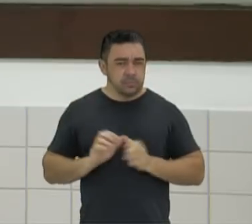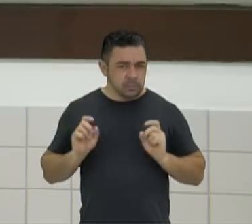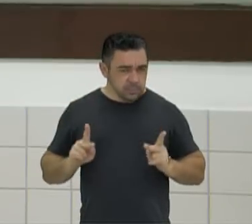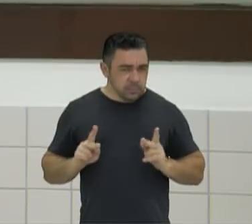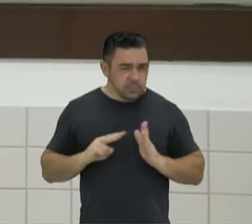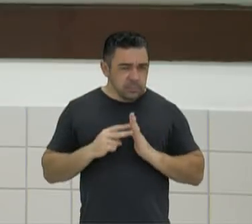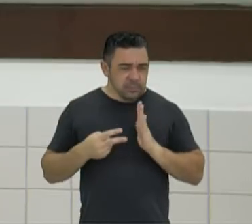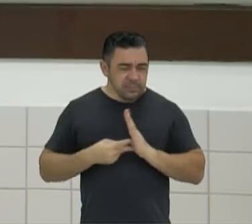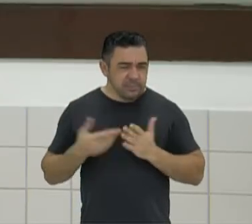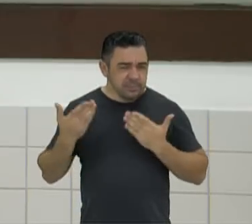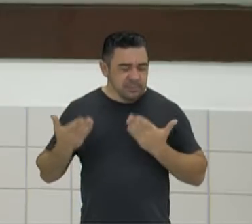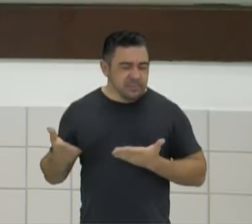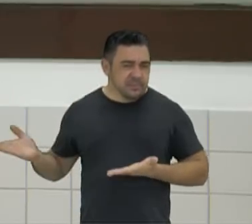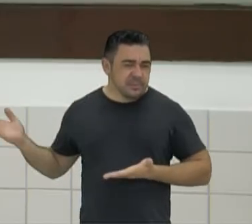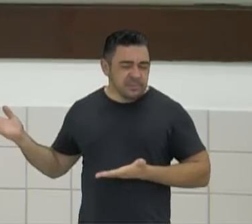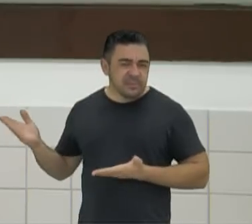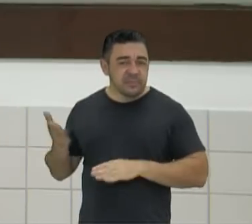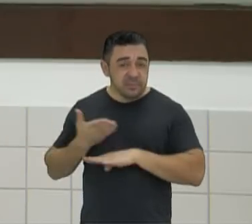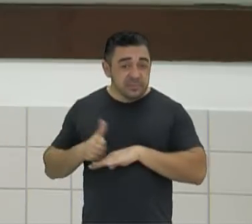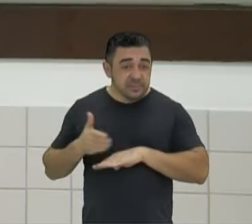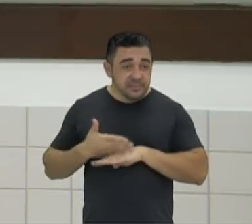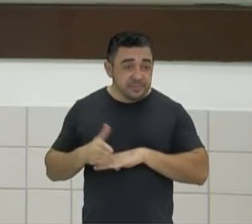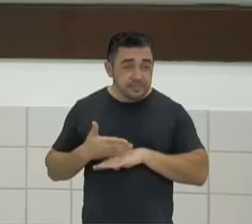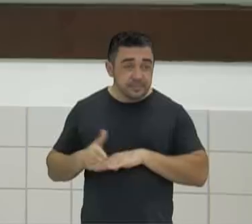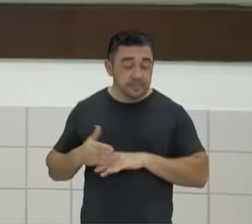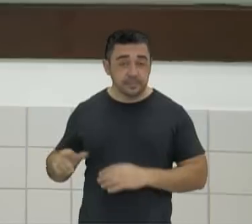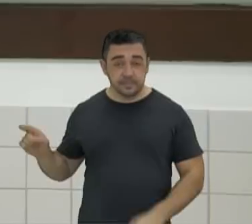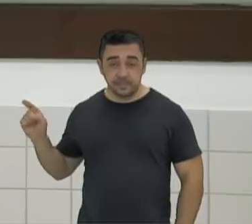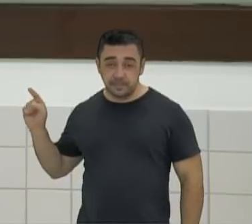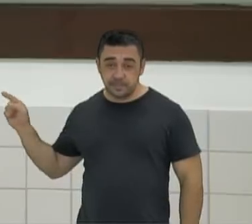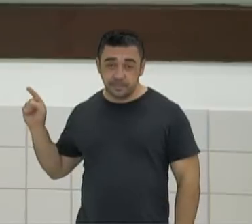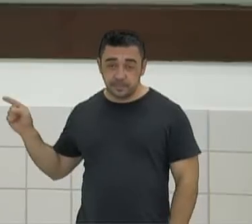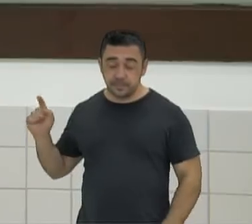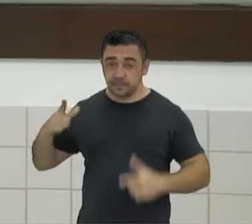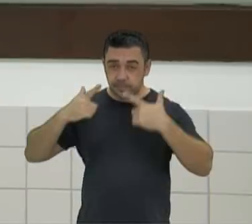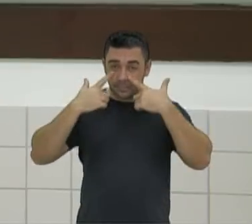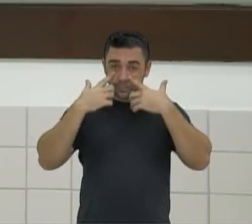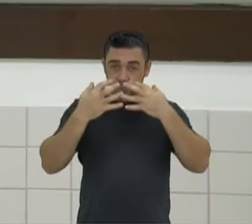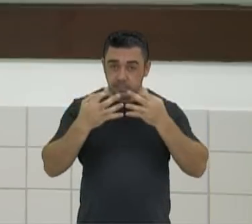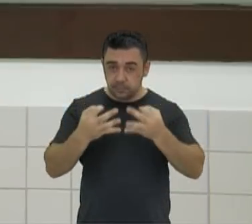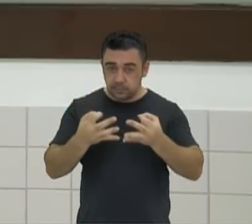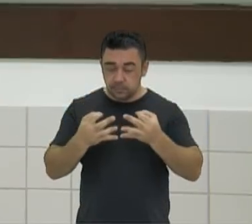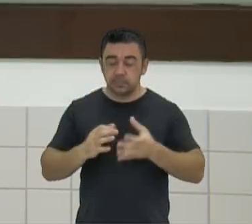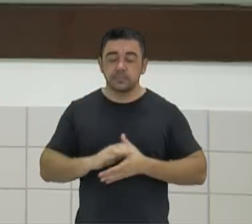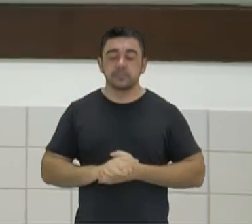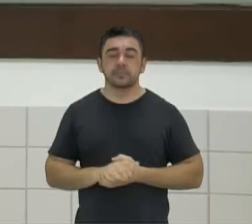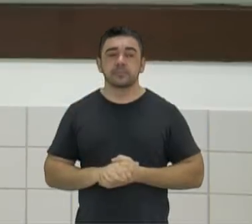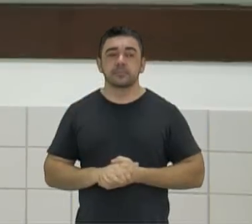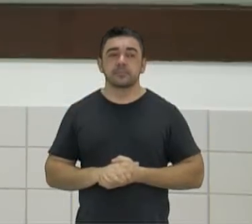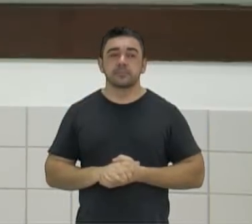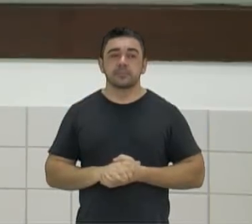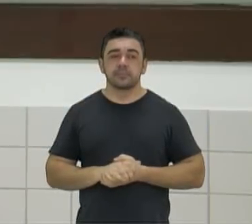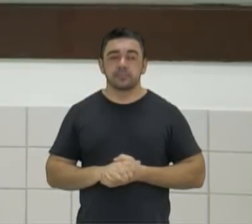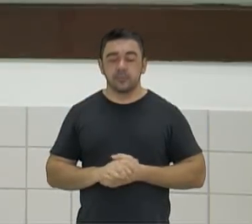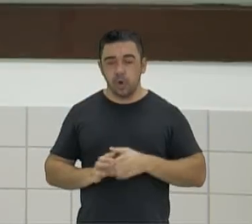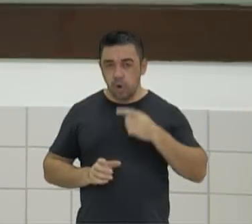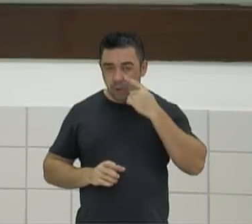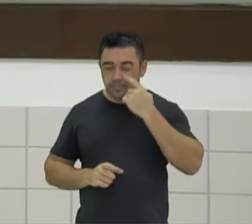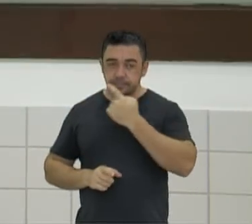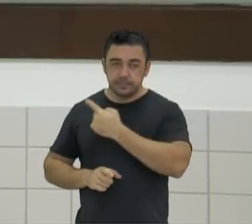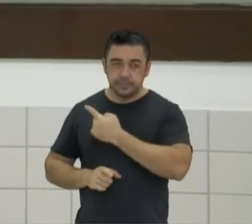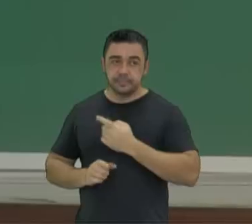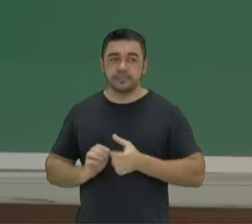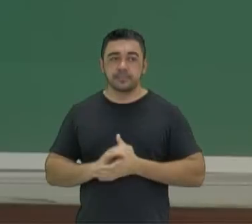bem? Então, vamos praticar. Nesse aqui, precisa prestar um pouquinho de atenção, tá bom? Vamos ler comigo